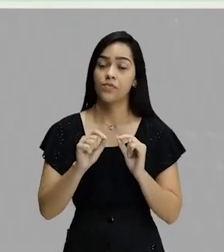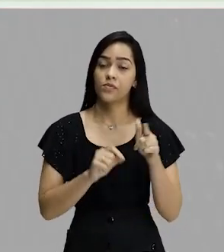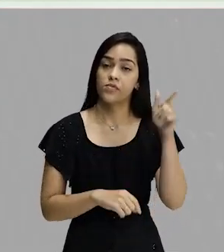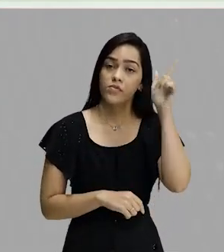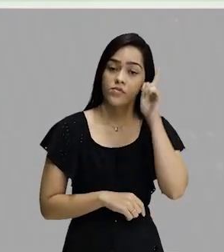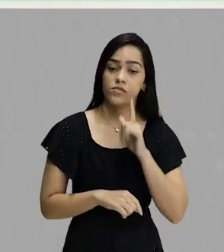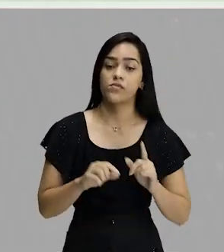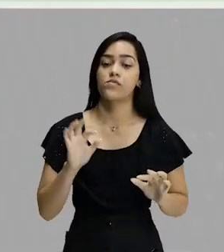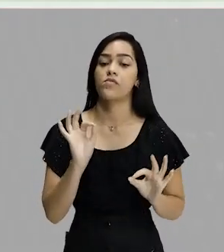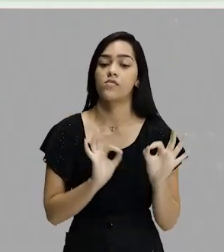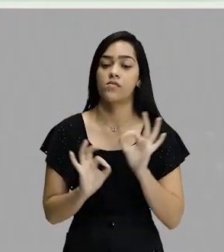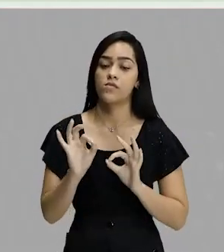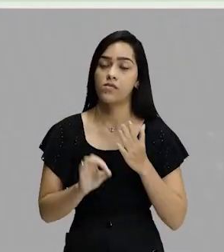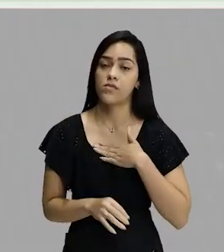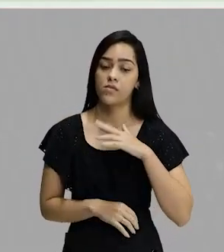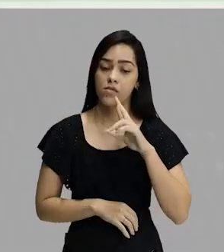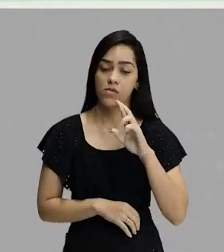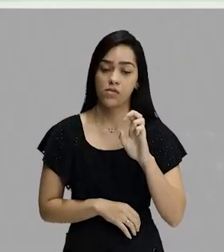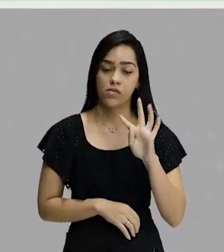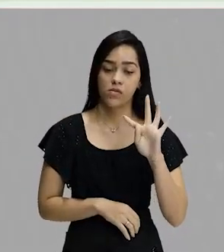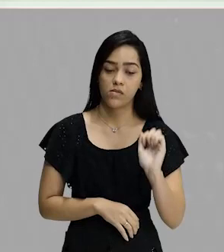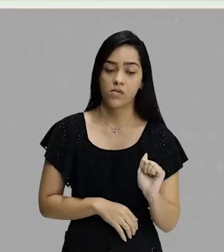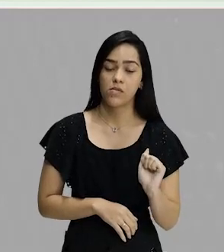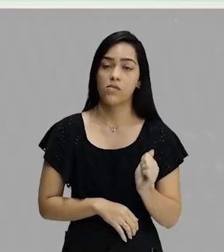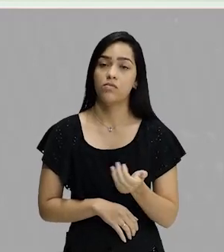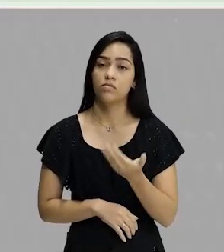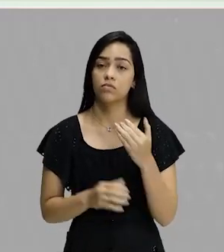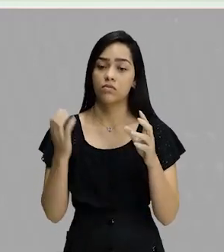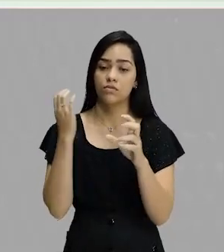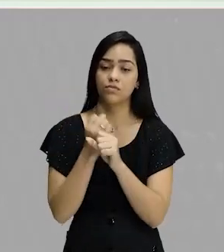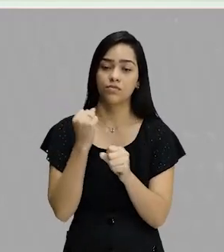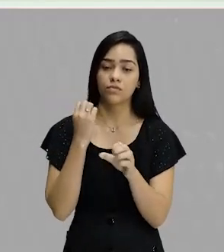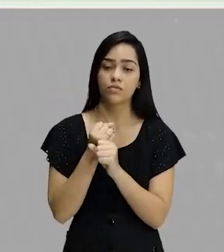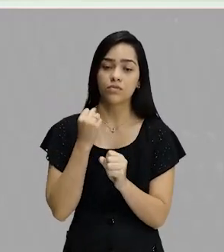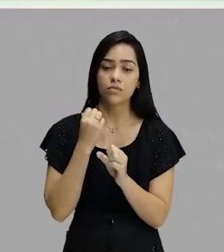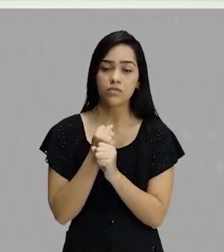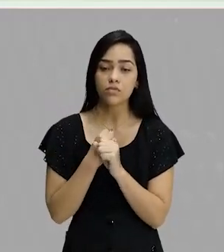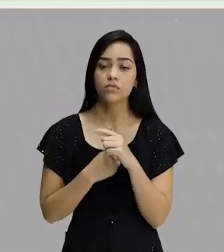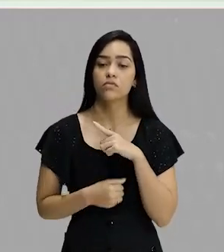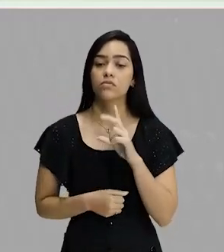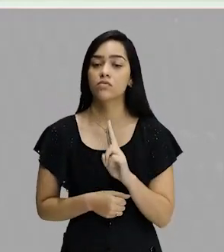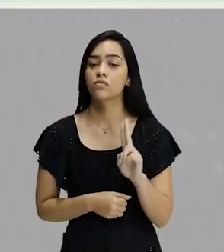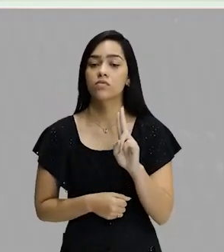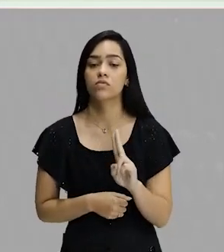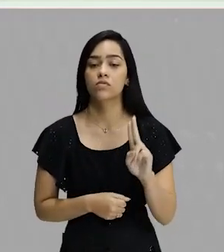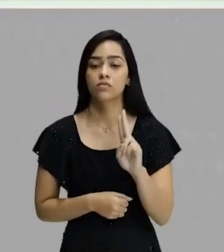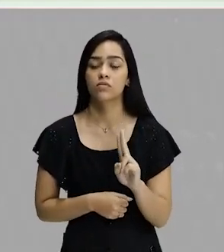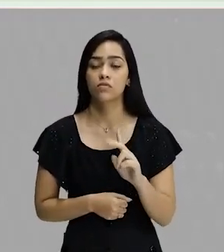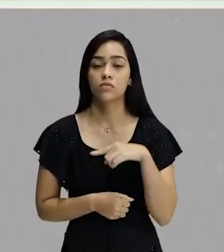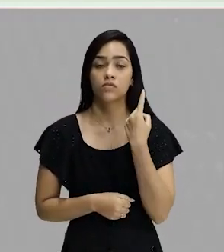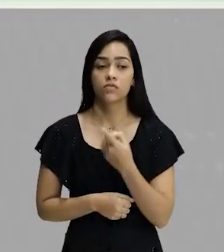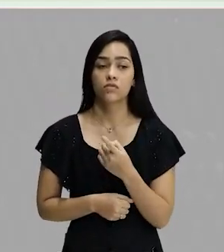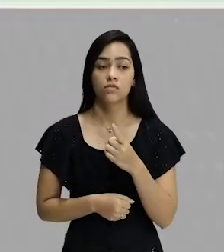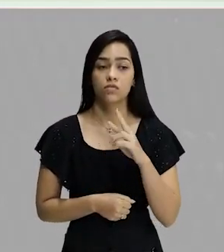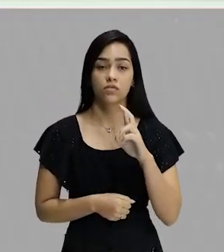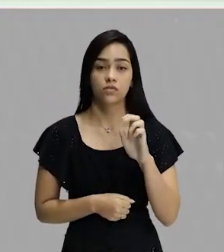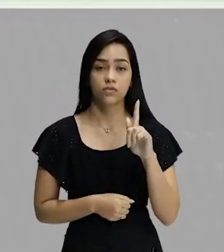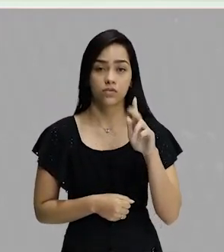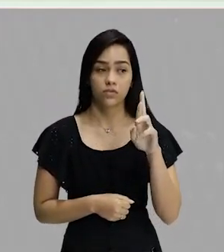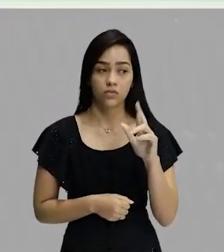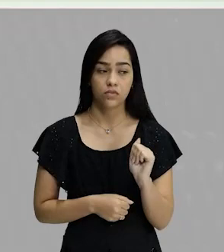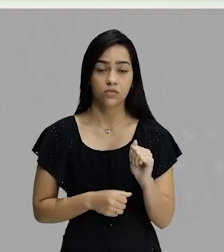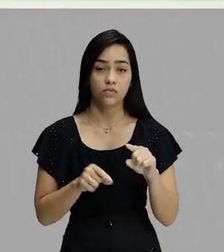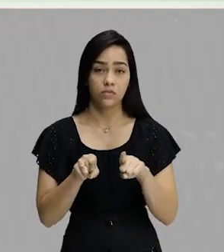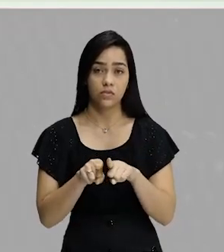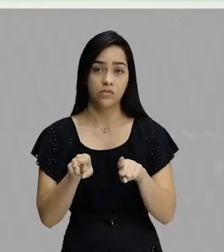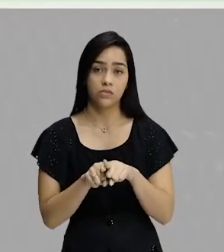conseguir montar a equação da minha reta. Tá? Vamos calcular esse determinante usando a nossa regra de Sarri,